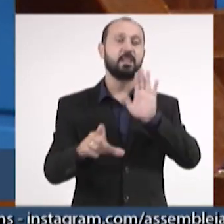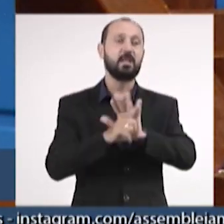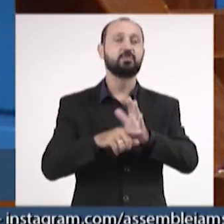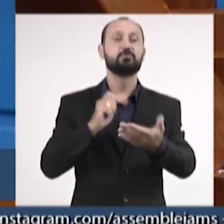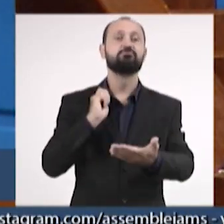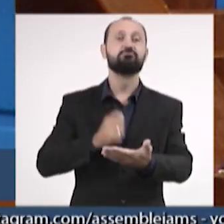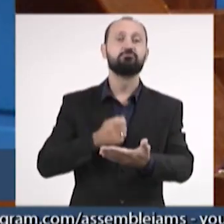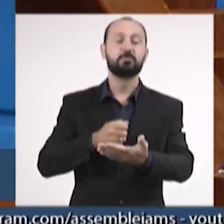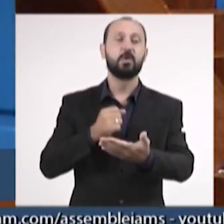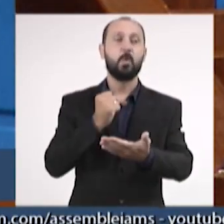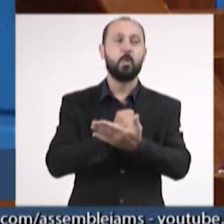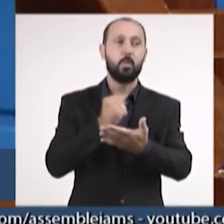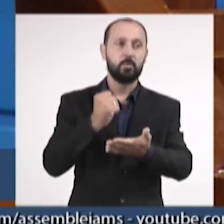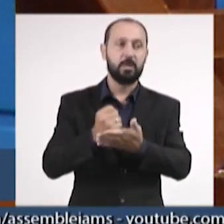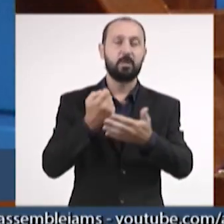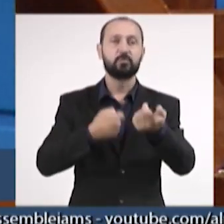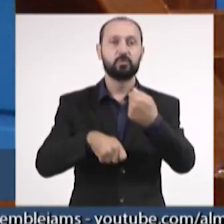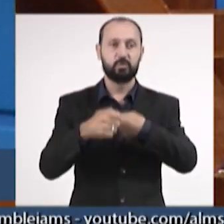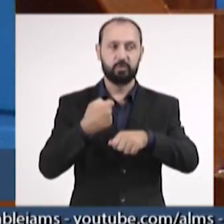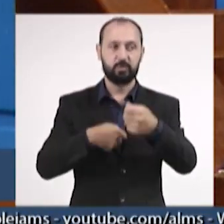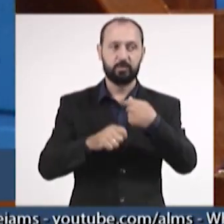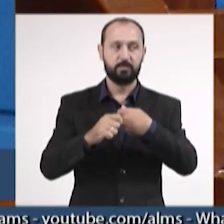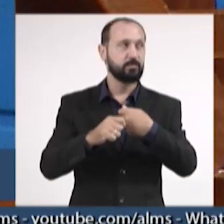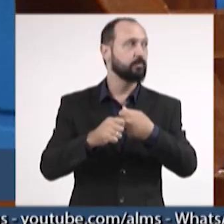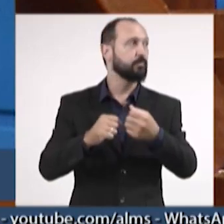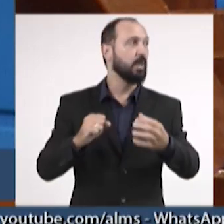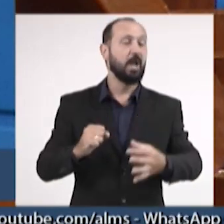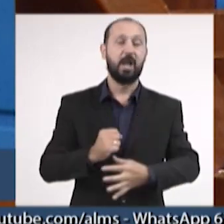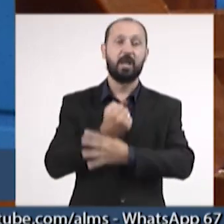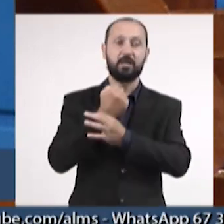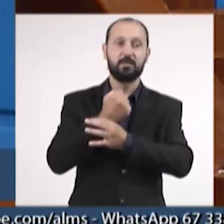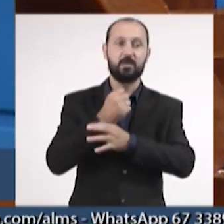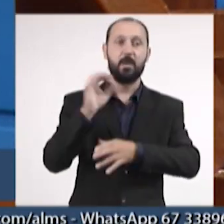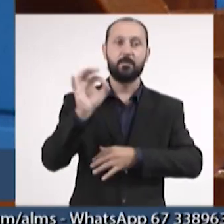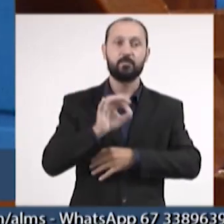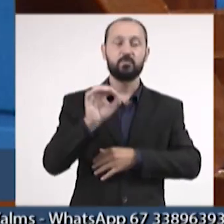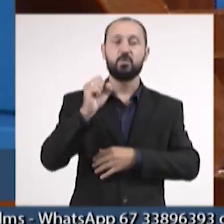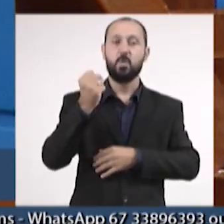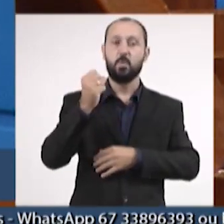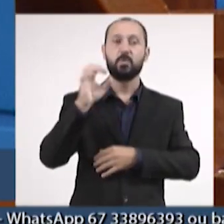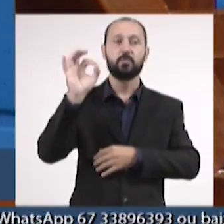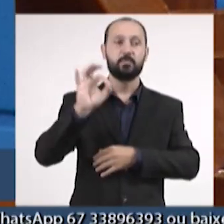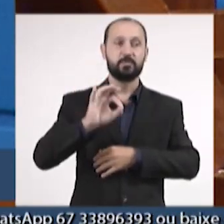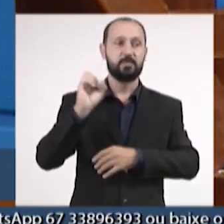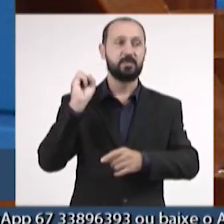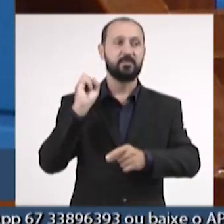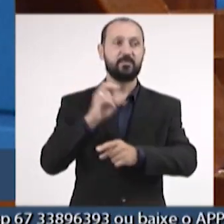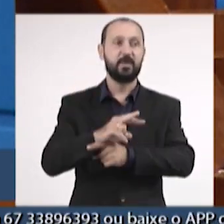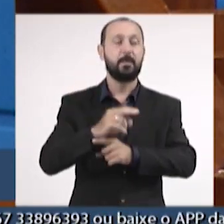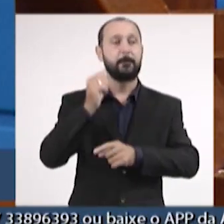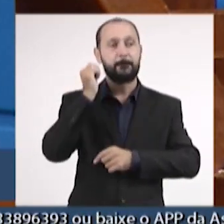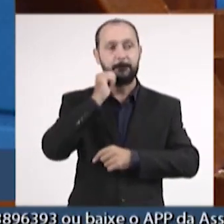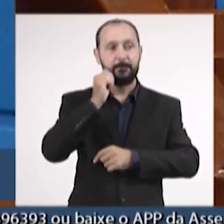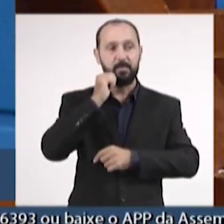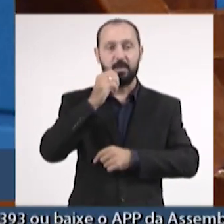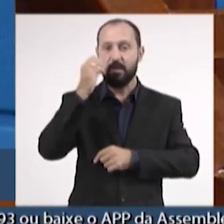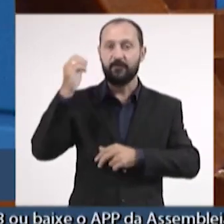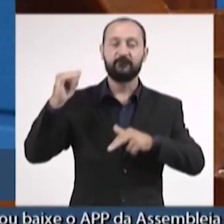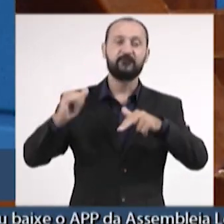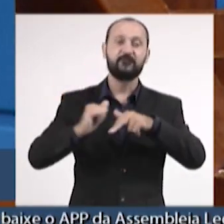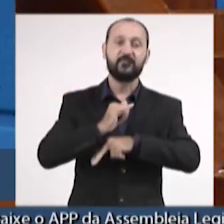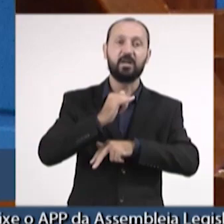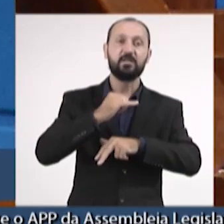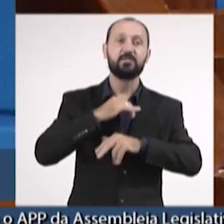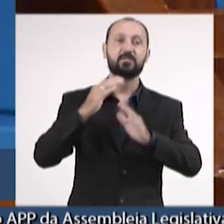Licitações e Contratos Administrativos, garantindo a cota de 8% das vagas para mulheres vítimas de